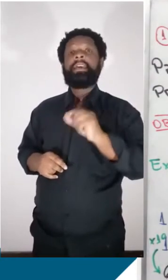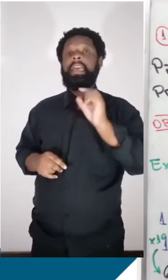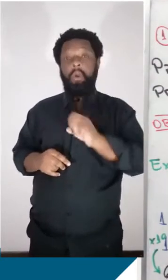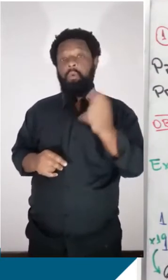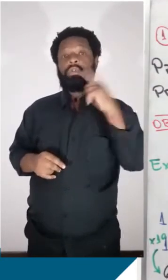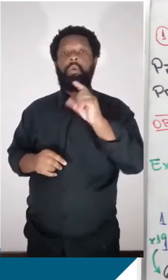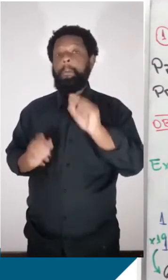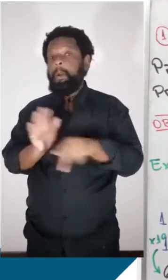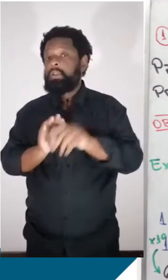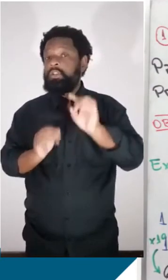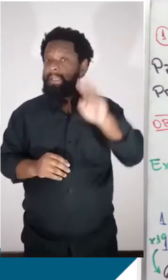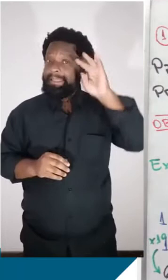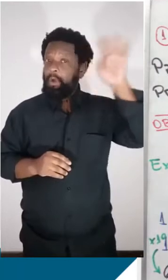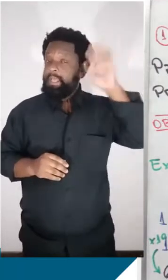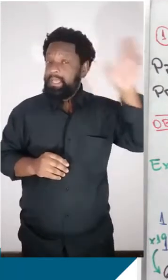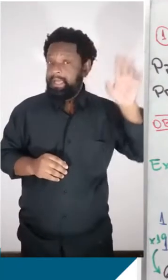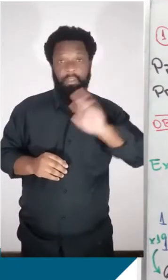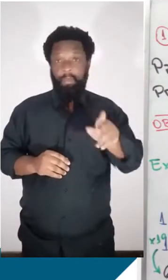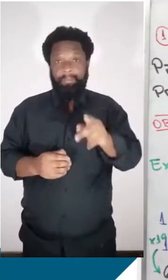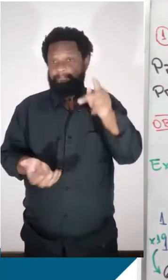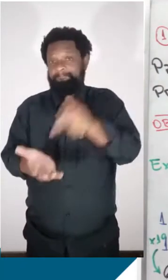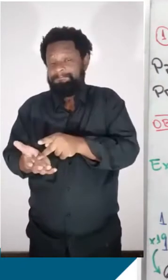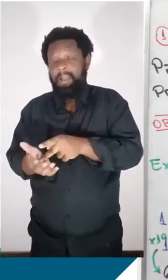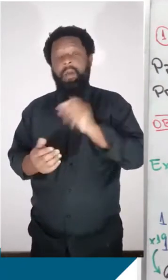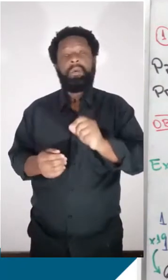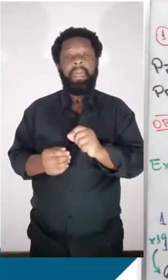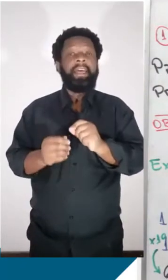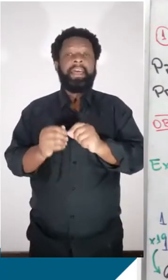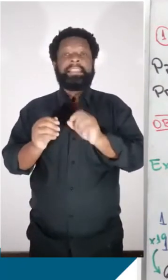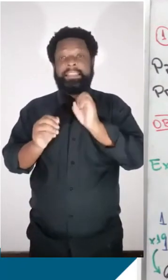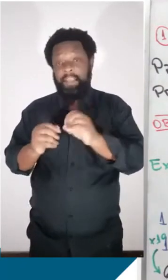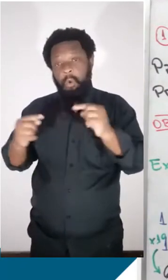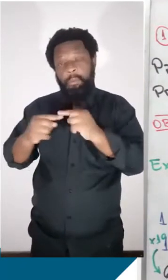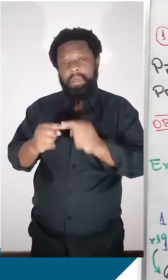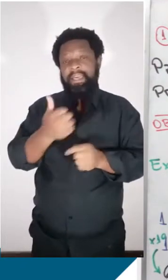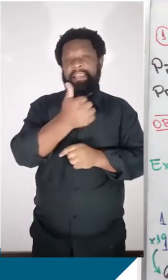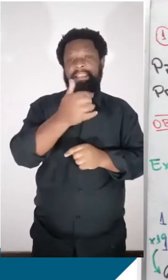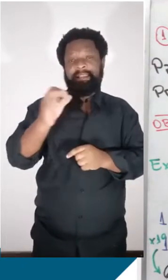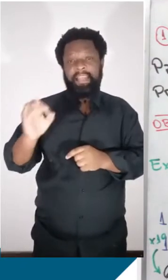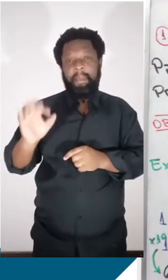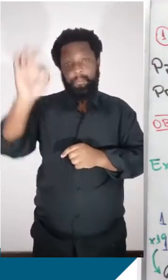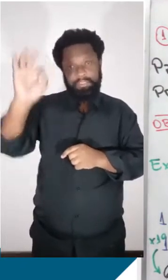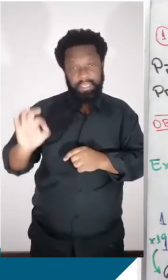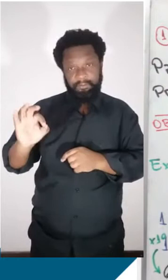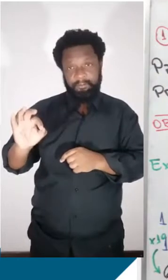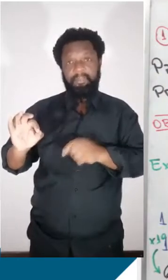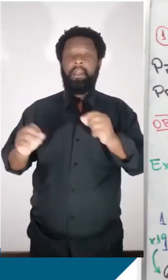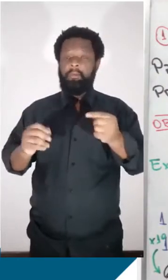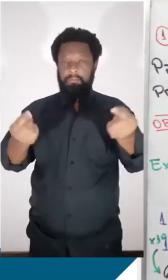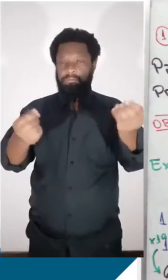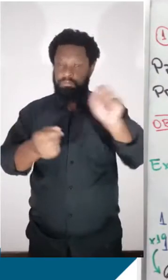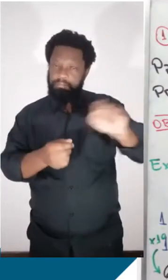é o que eu obtenho teoricamente. Isso aqui é para um rendimento de 100%. É o produto teórico.